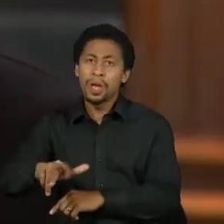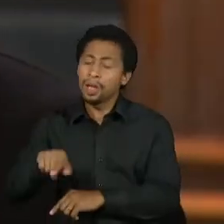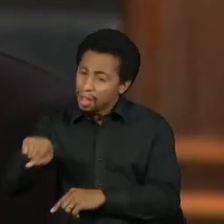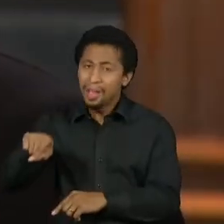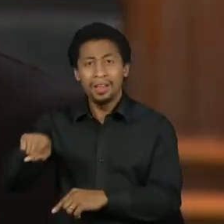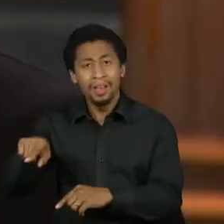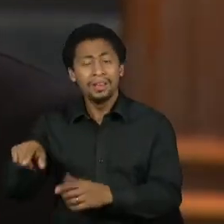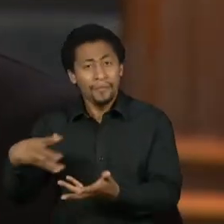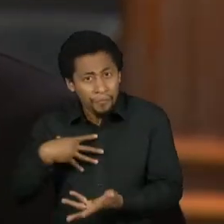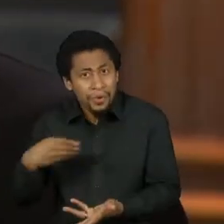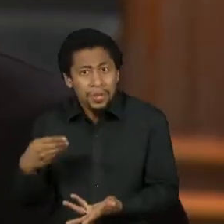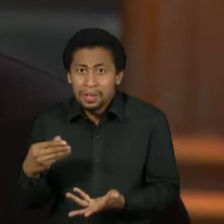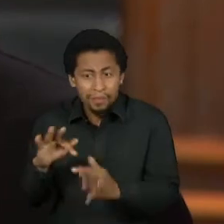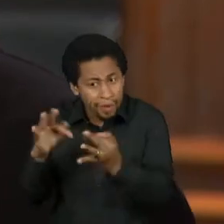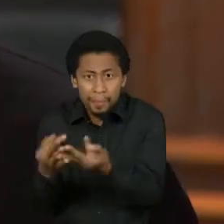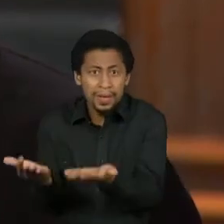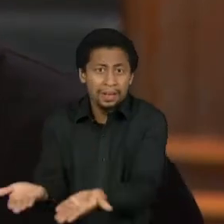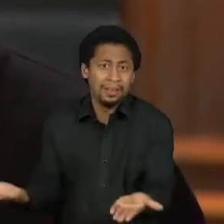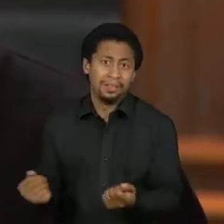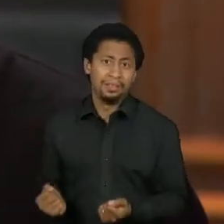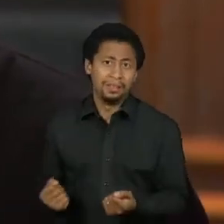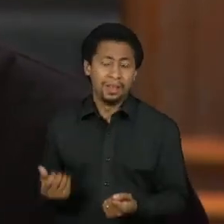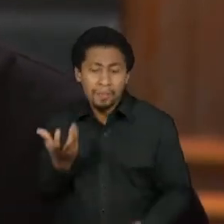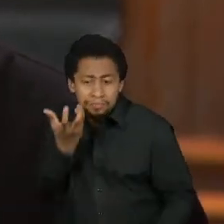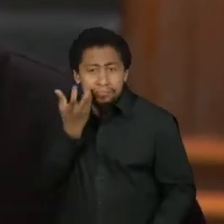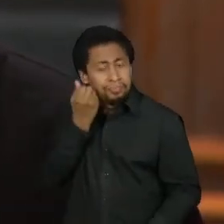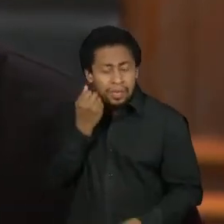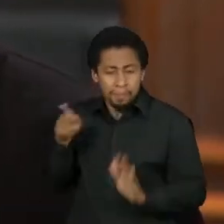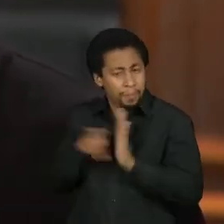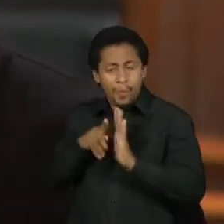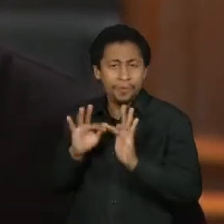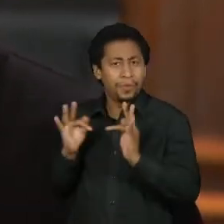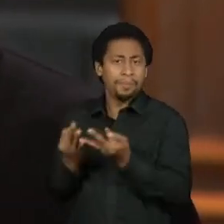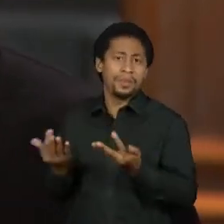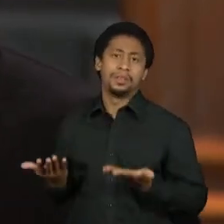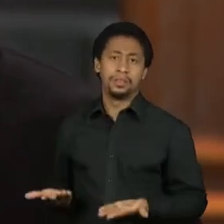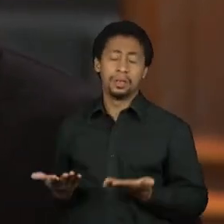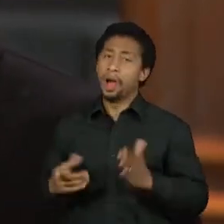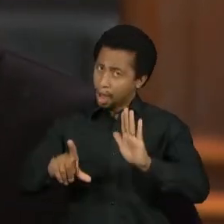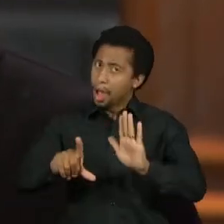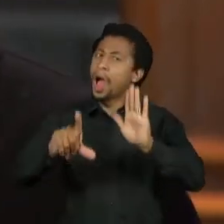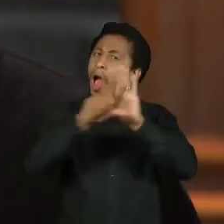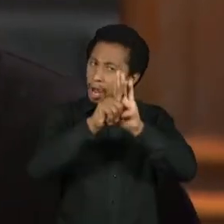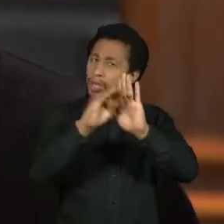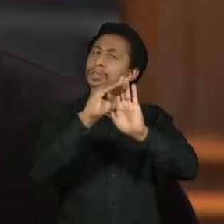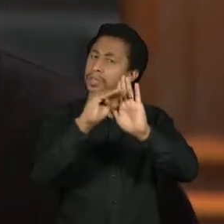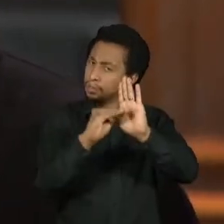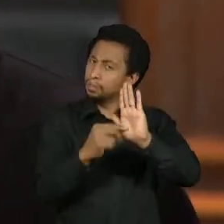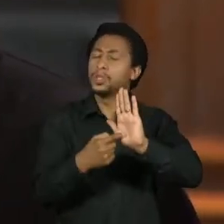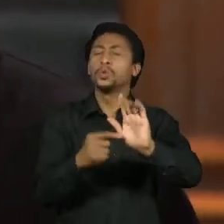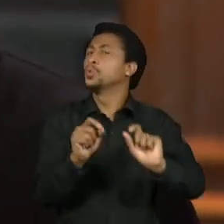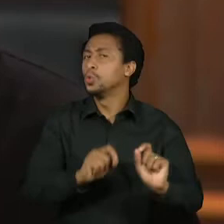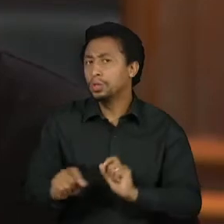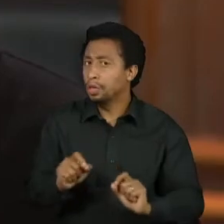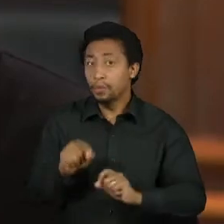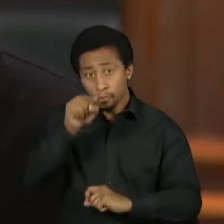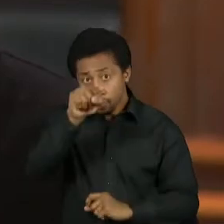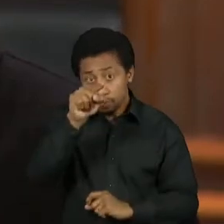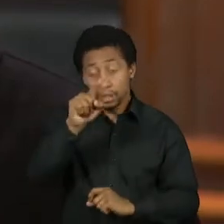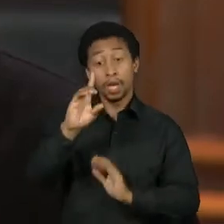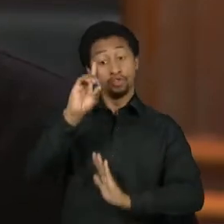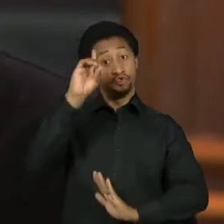família e você tá fazendo uma coisa que às vezes são somente você está dando o direito